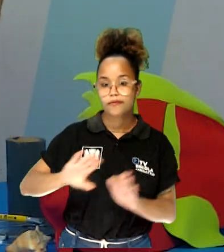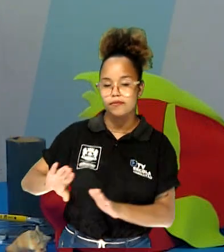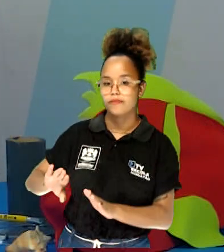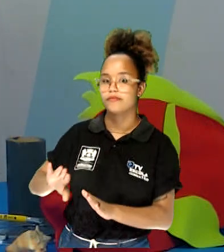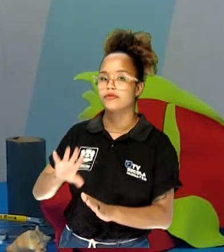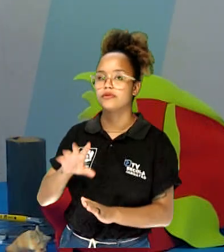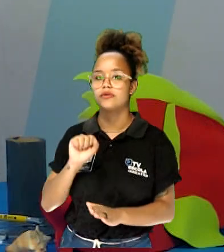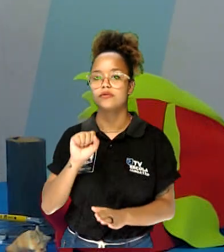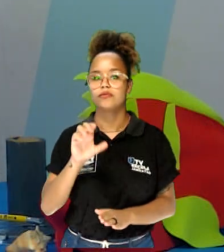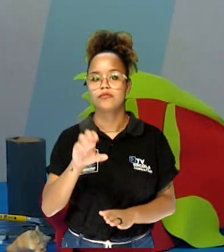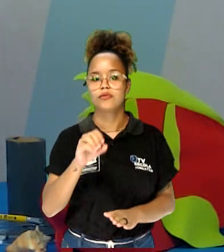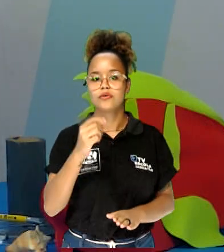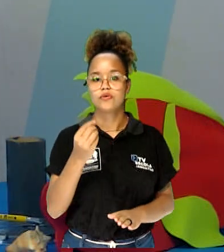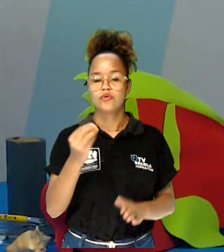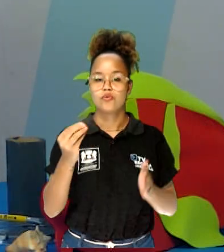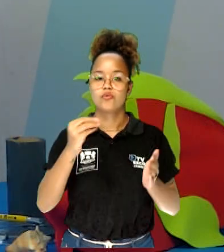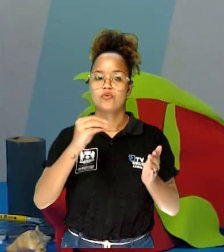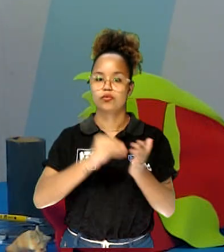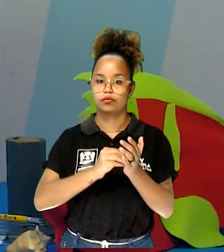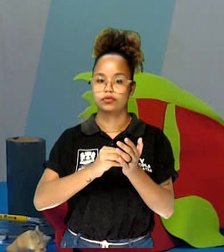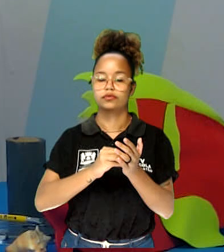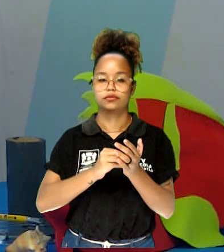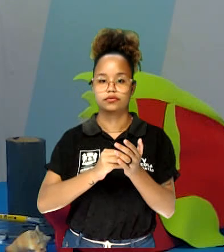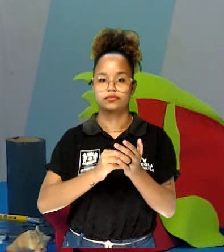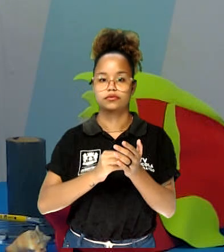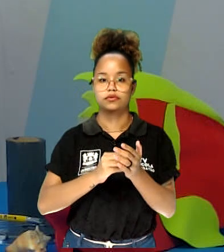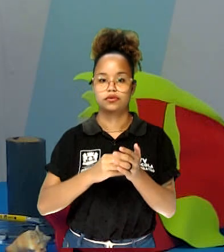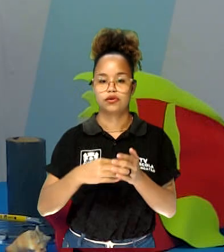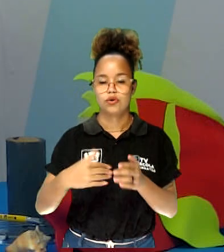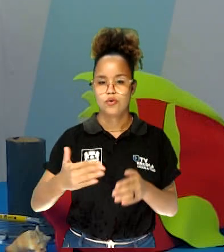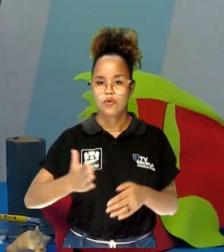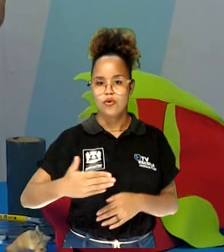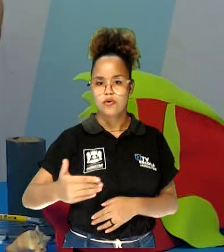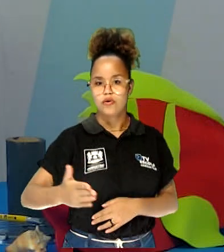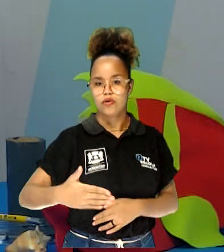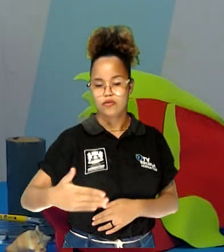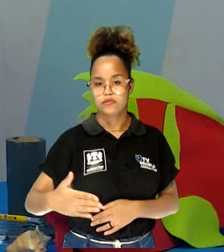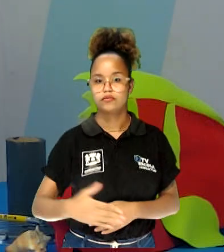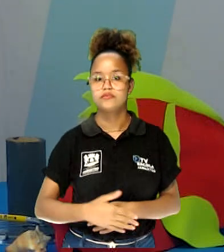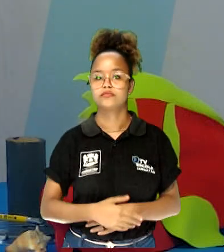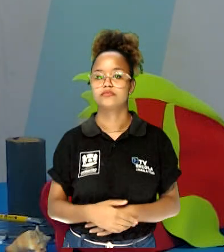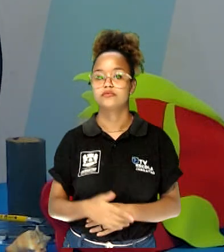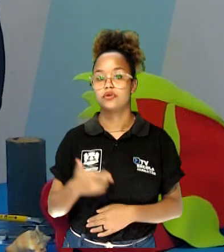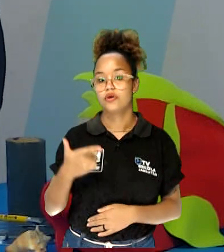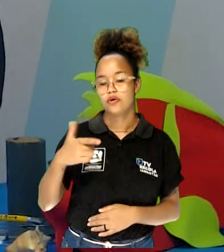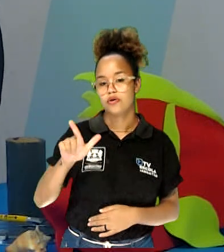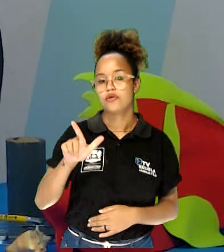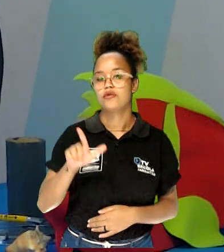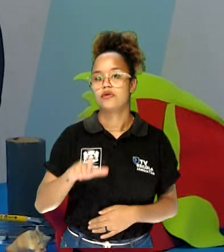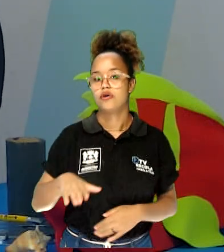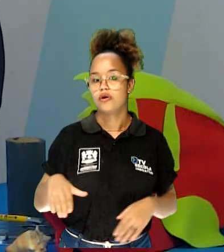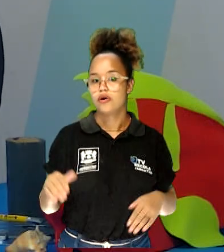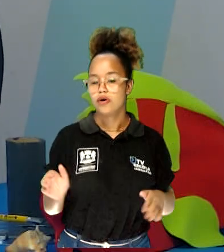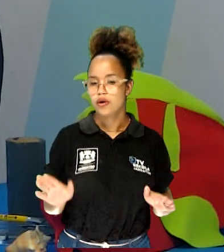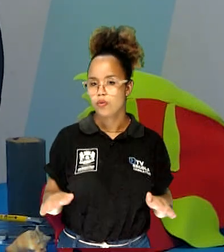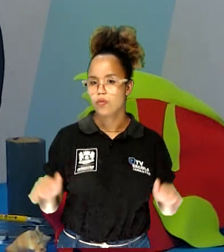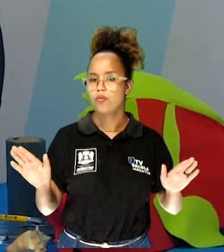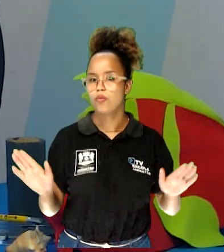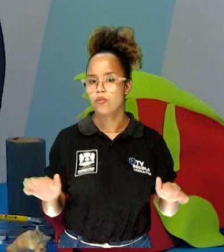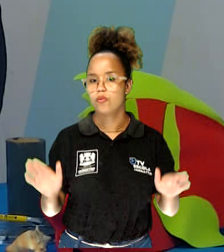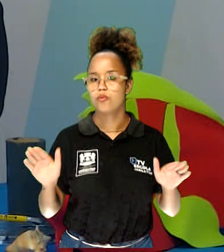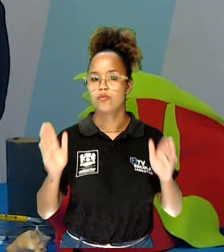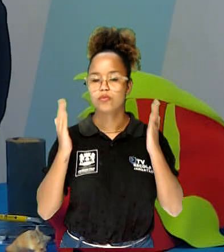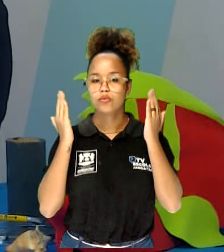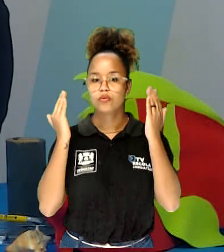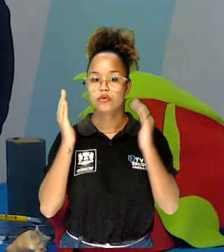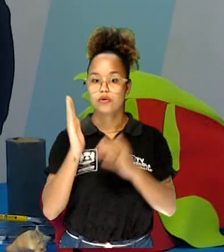eu coloquei aqui, ó, na cauda do tubarão. E a outra virou aquela barbatana que lembra o tan tan tan